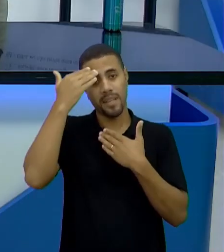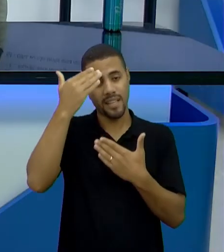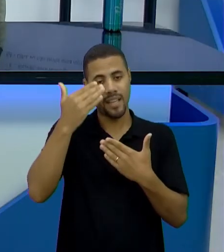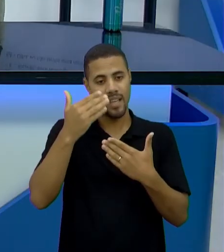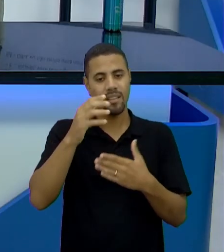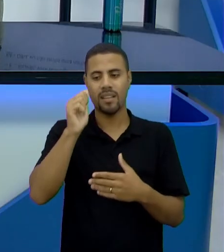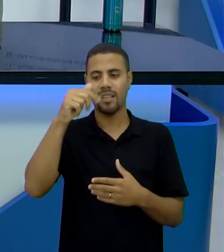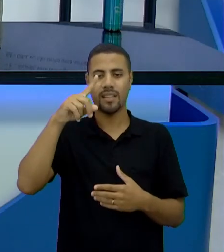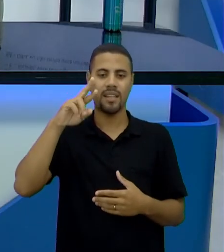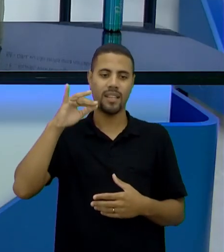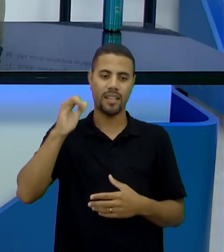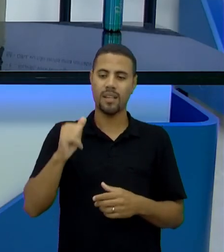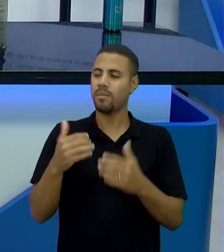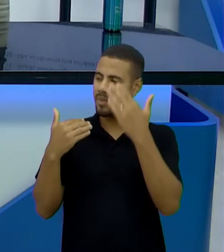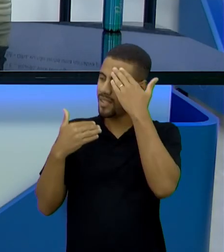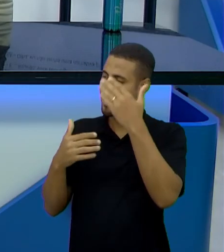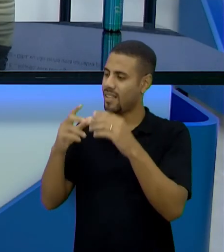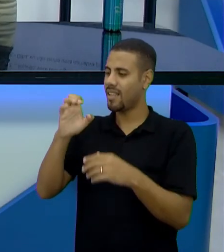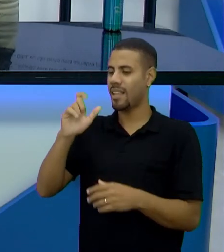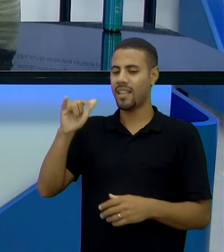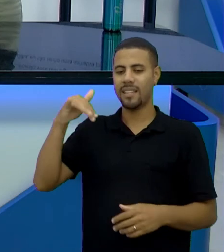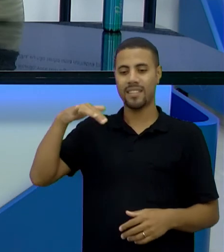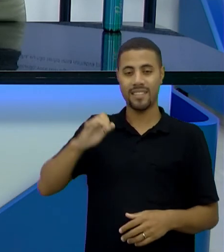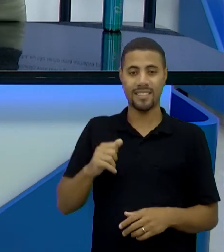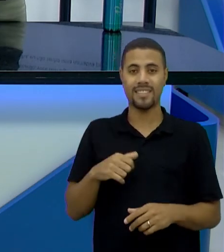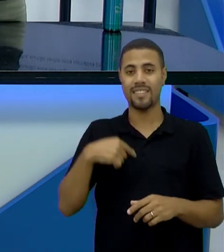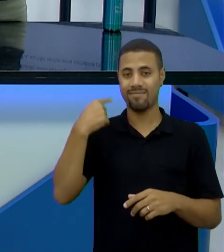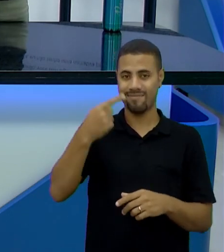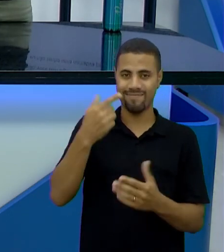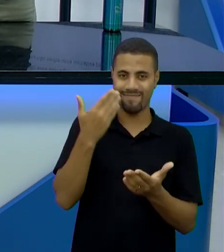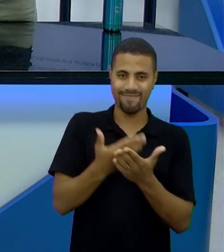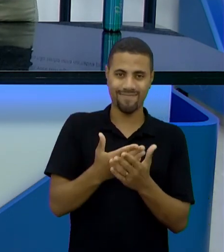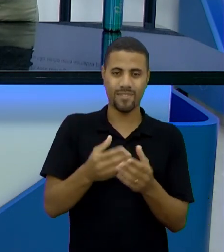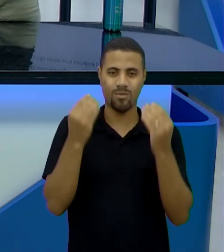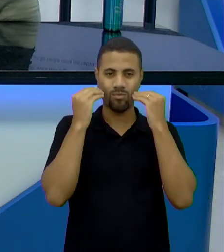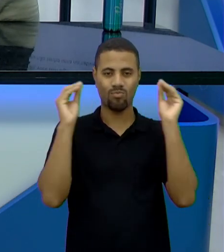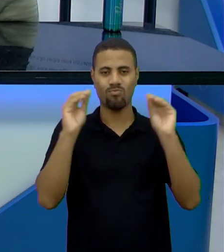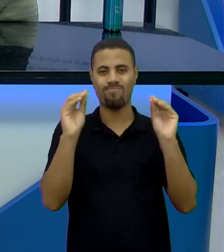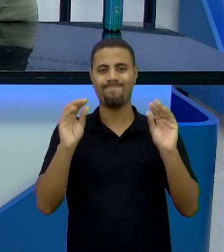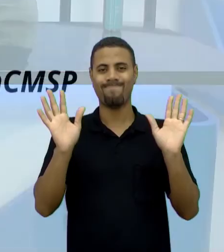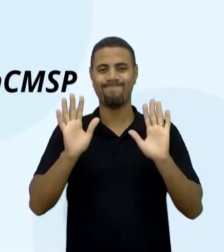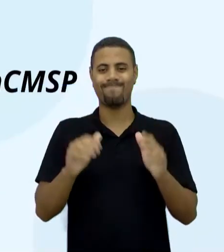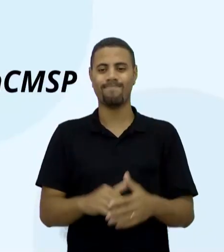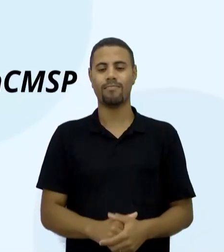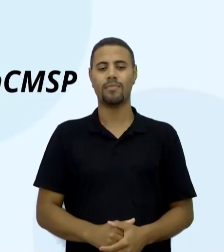Obrigada, Andreia. Obrigada, Elaine. Até a próxima. Beijos. Até, beijos.